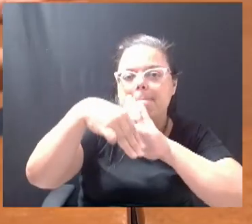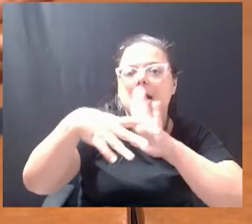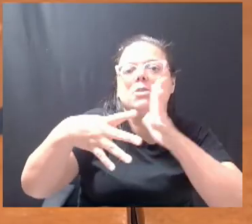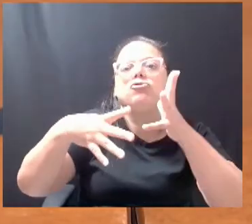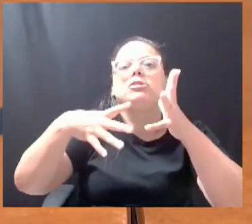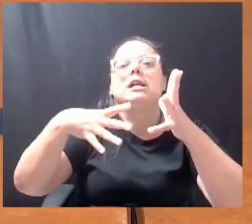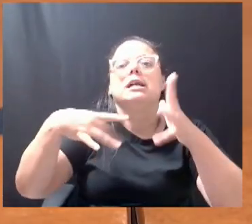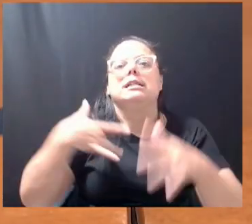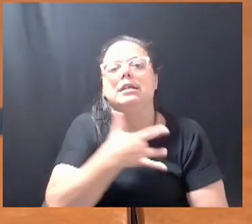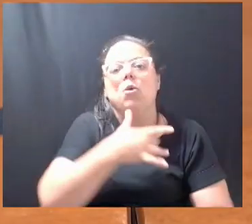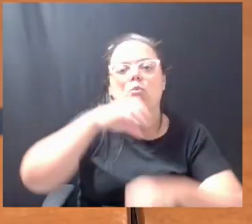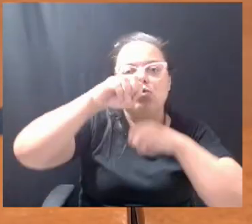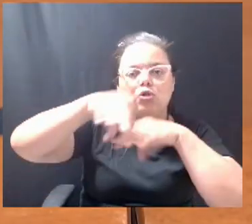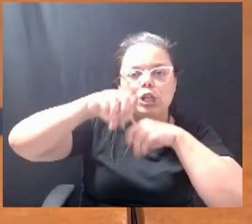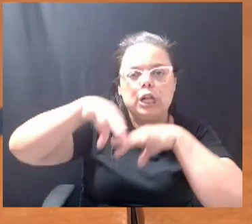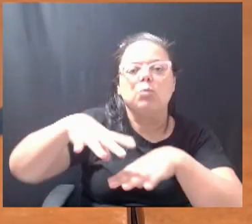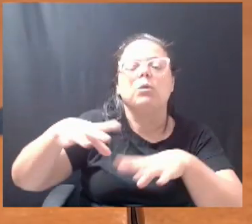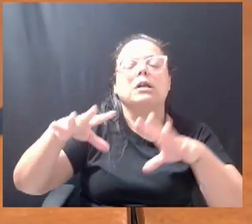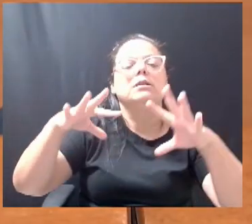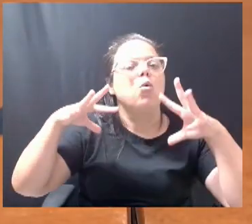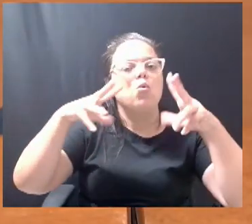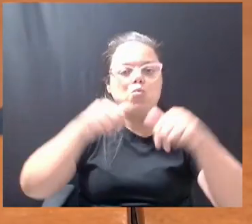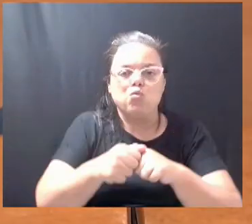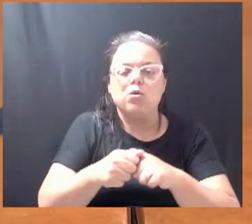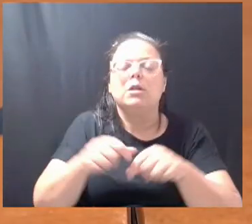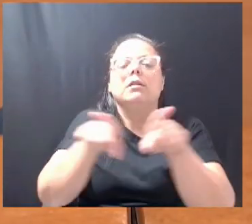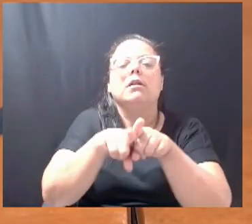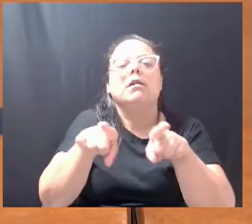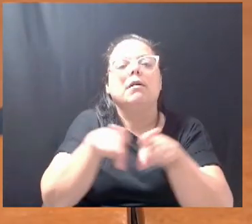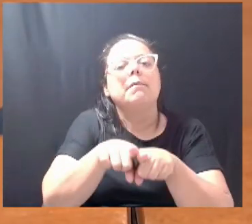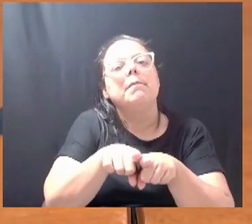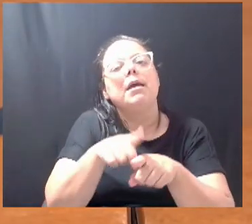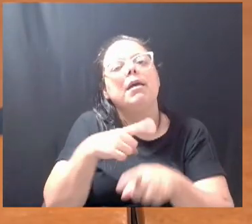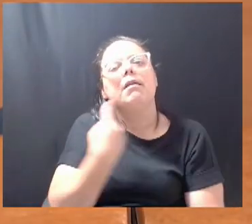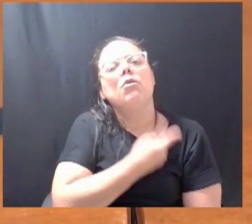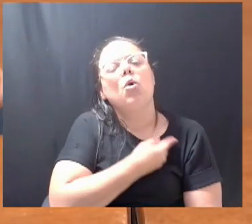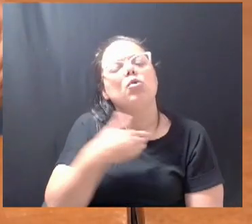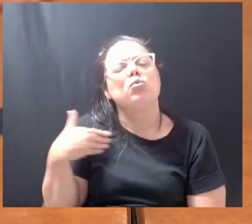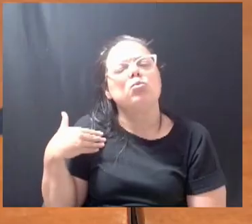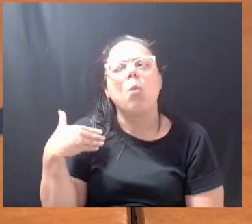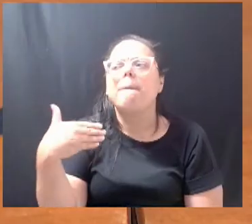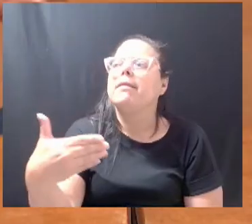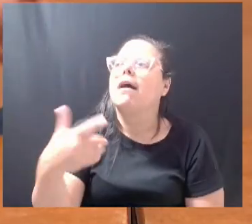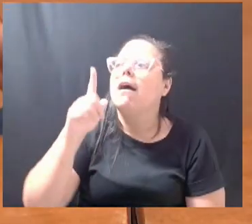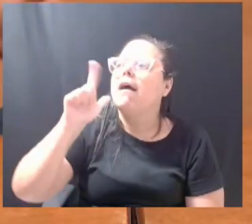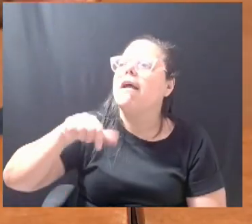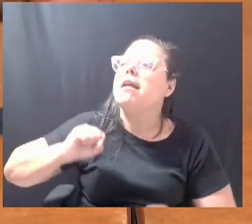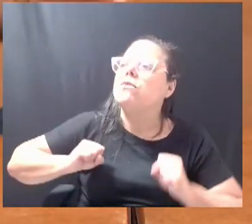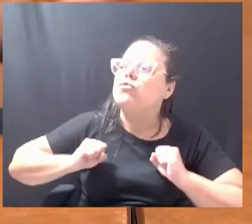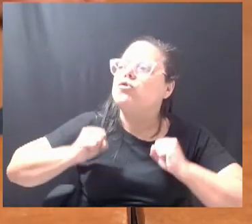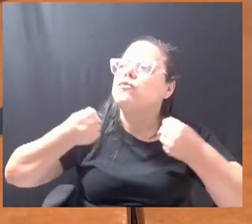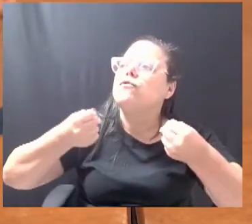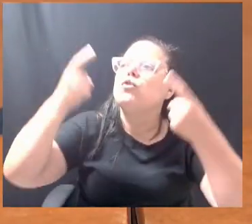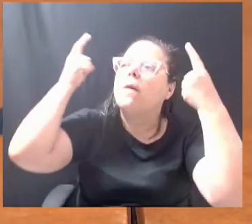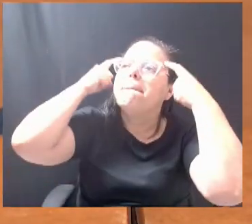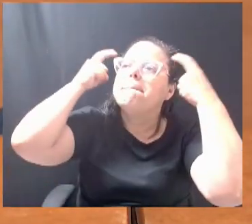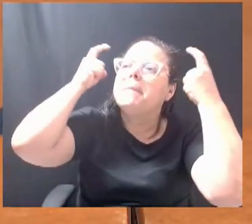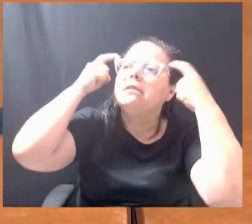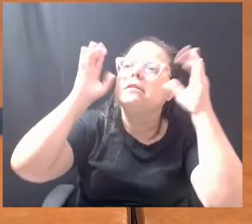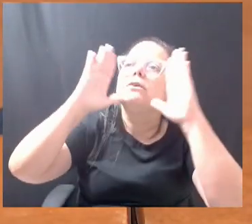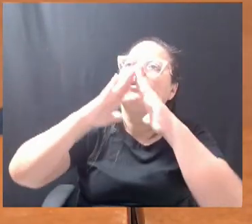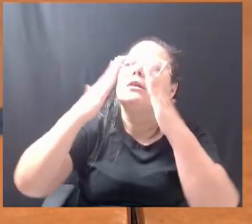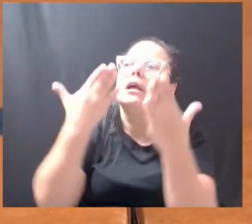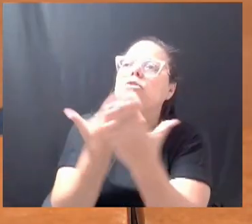educação, tudo isso, e também a gente começar um trabalho pensando principalmente na escola e na rede